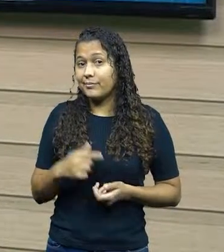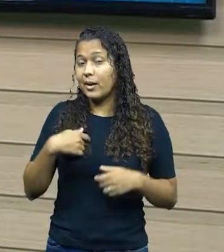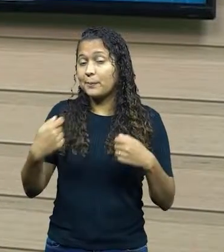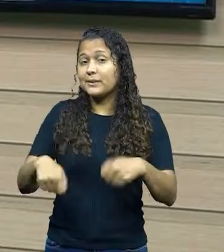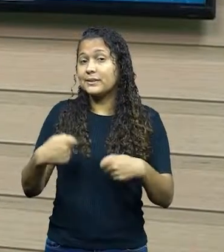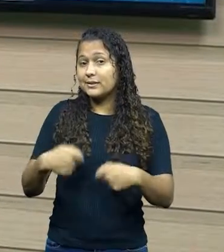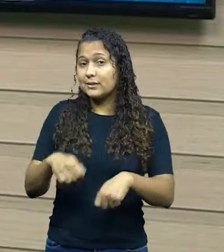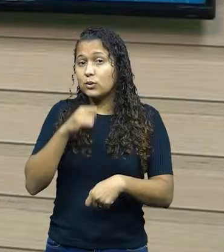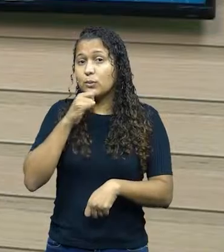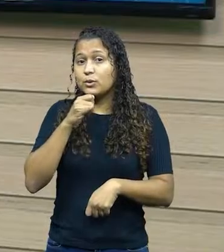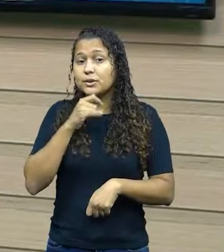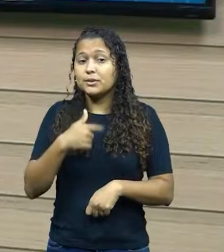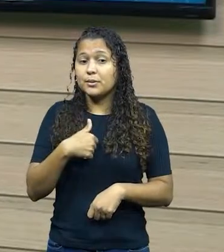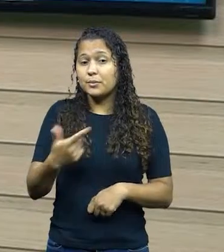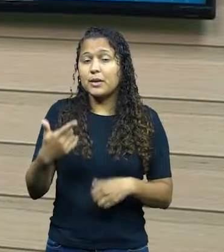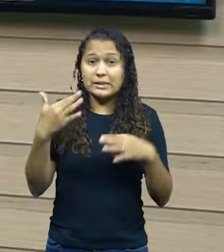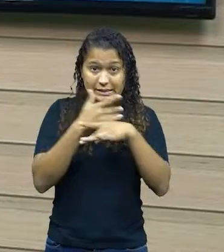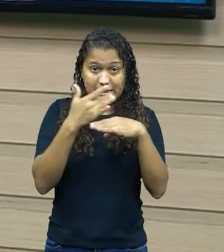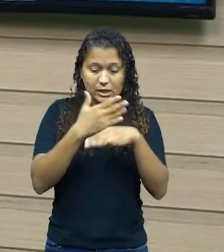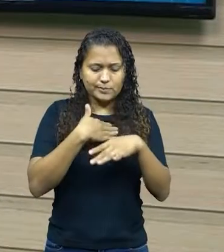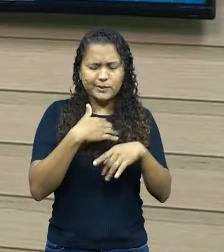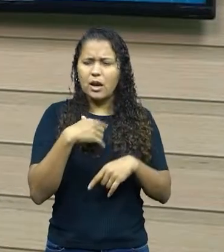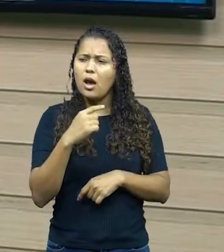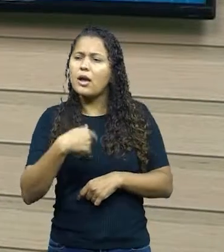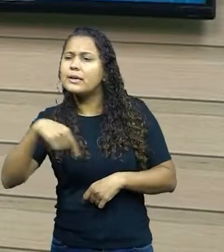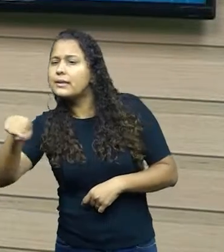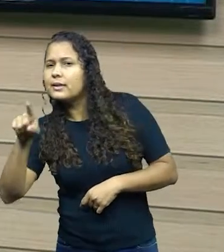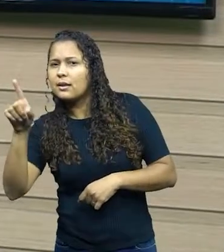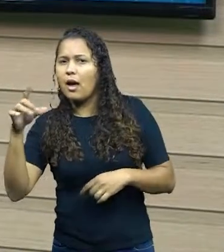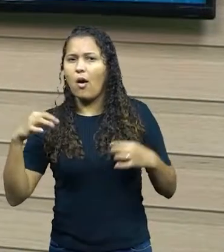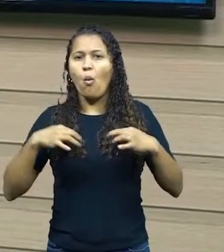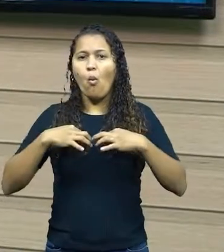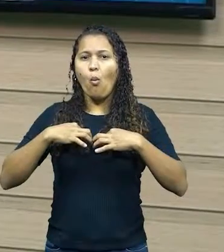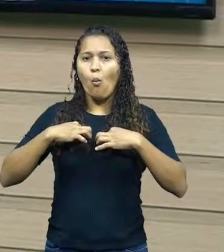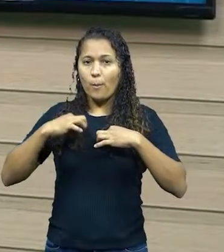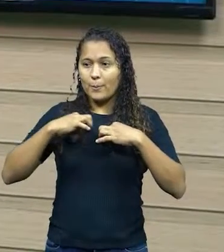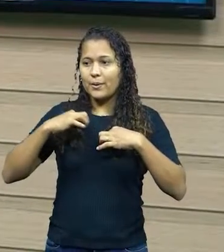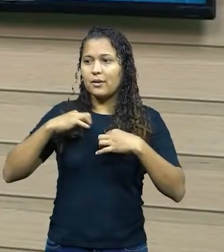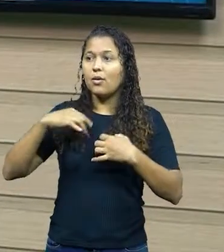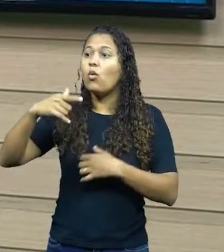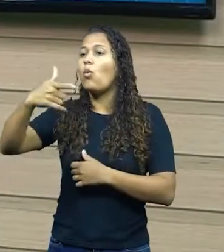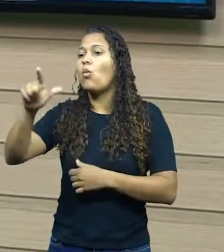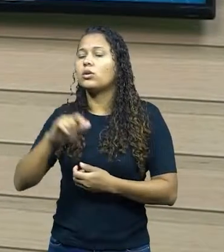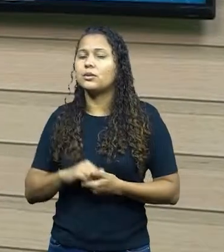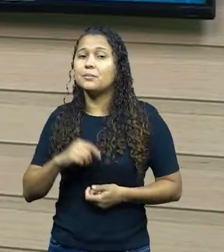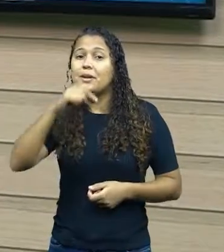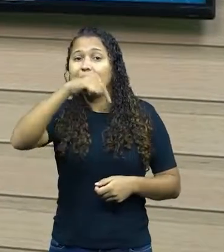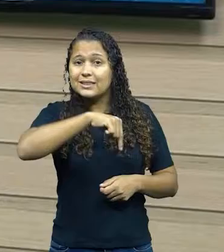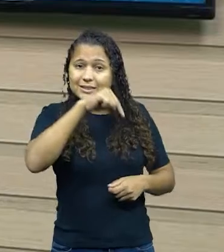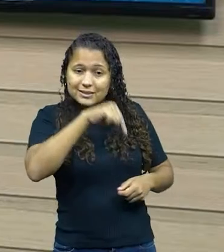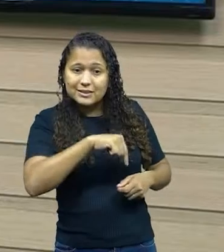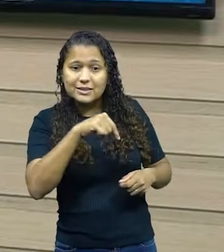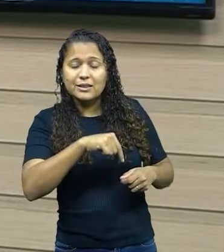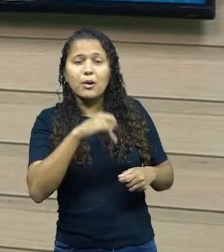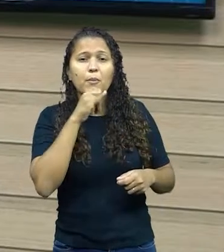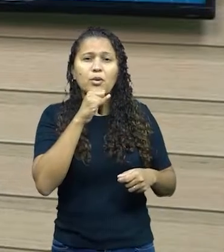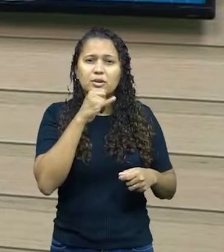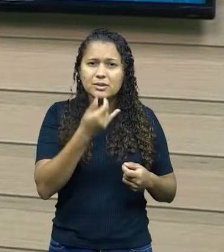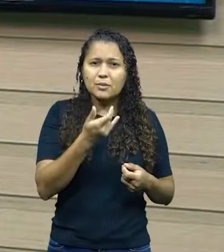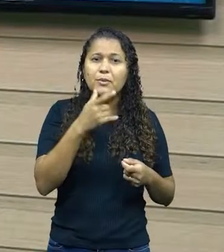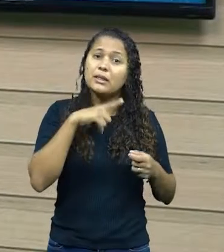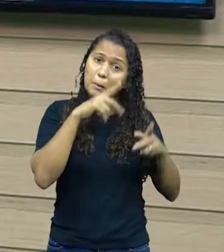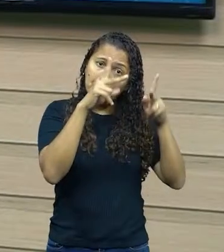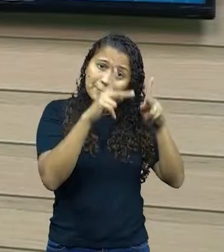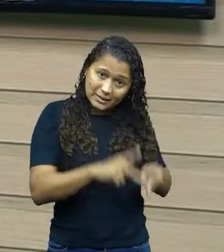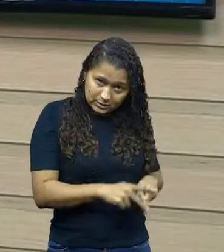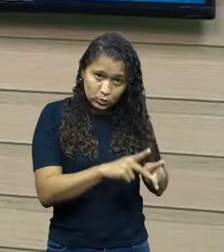sair da minha cidade para comprar um tecido em outra cidade, só que na minha cidade utiliza-se um